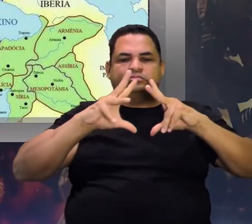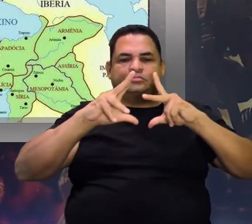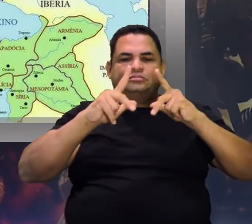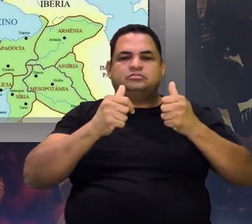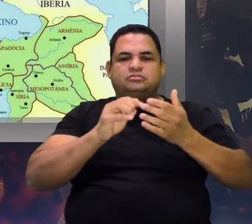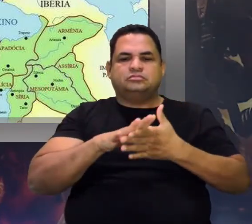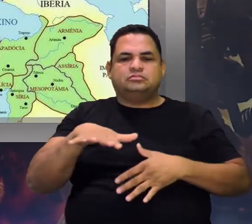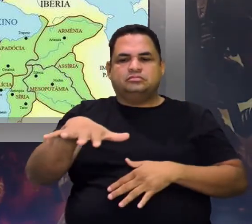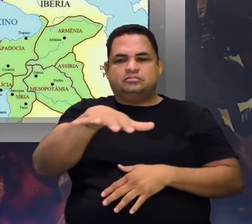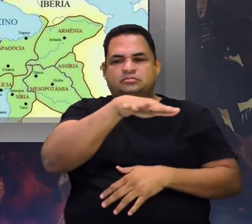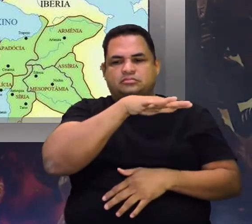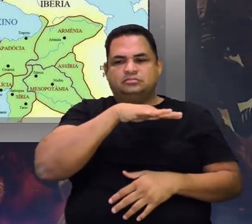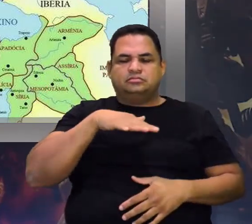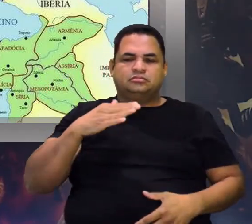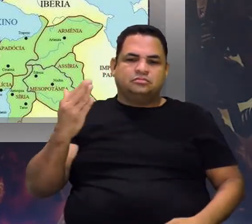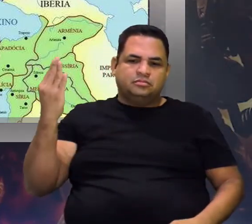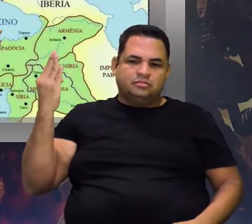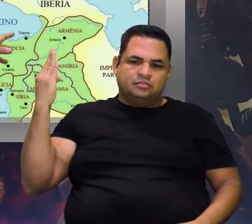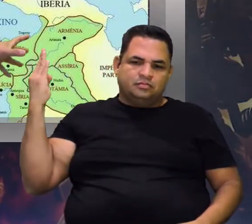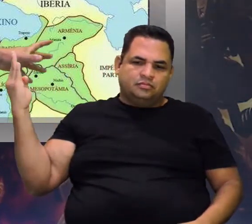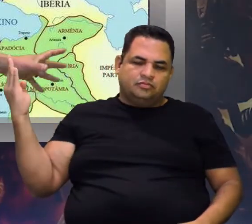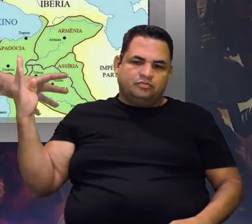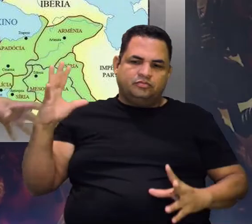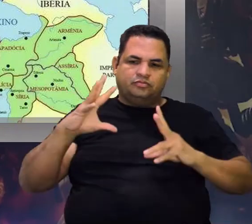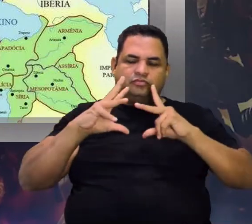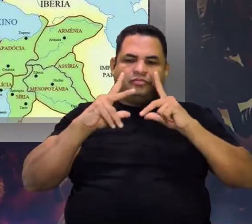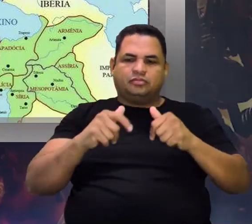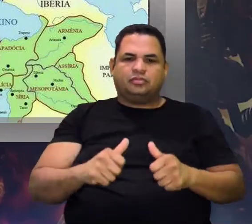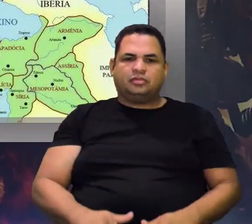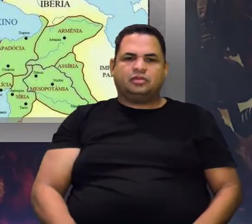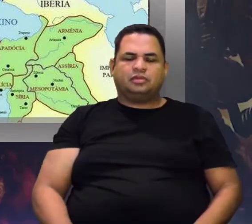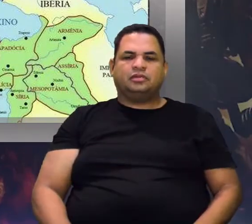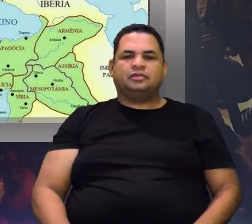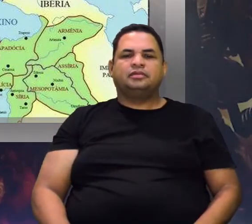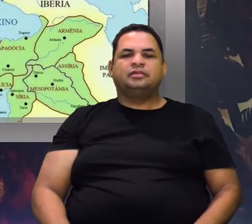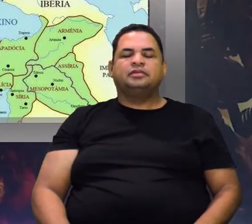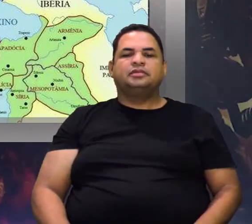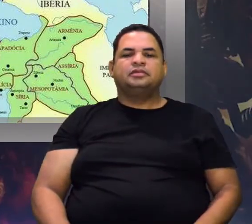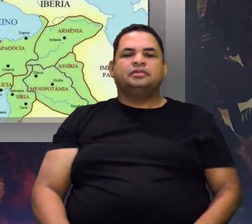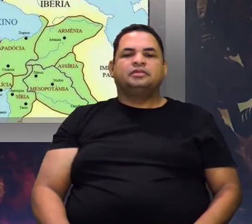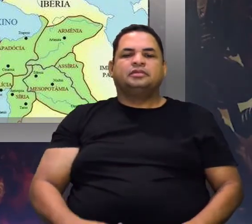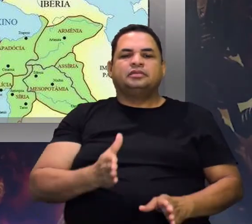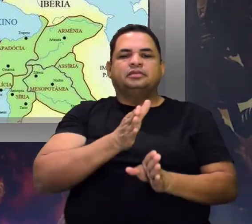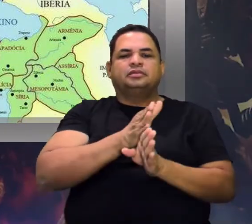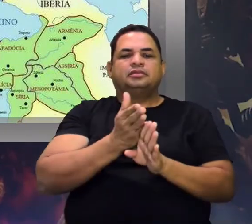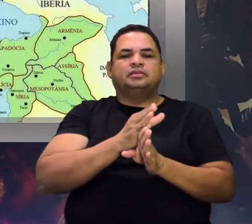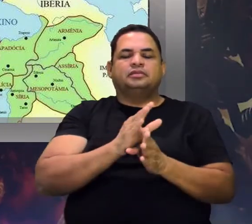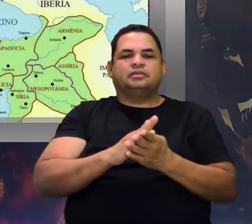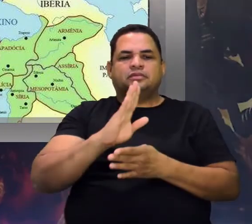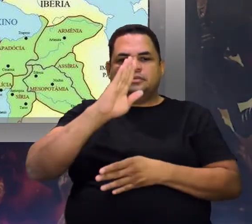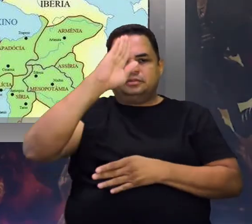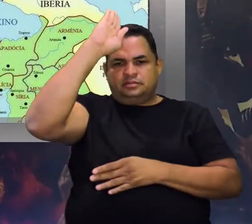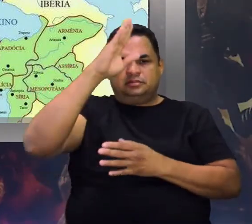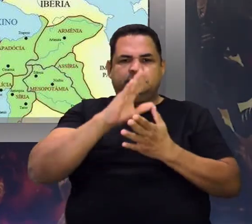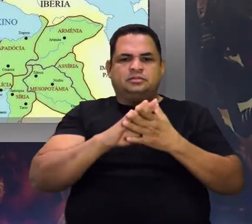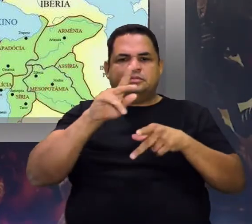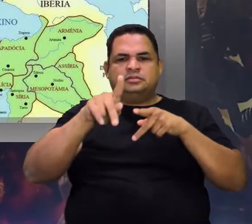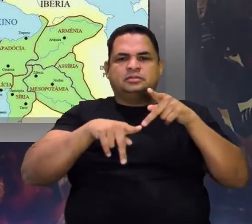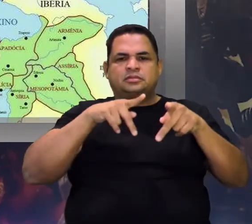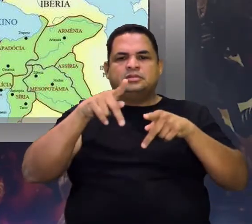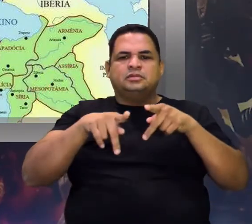essa vastidão. Em toda essa vastidão. E aqui na fronteira romana ficam os